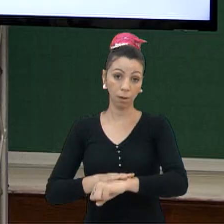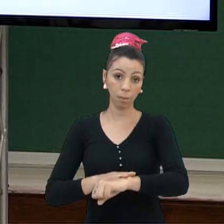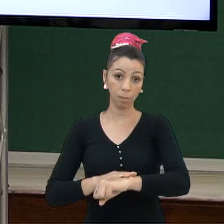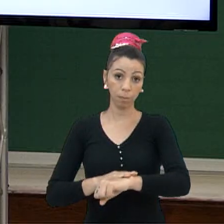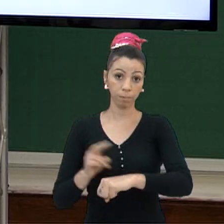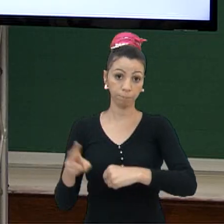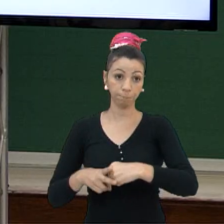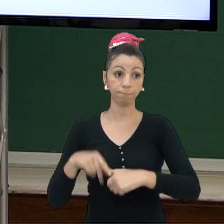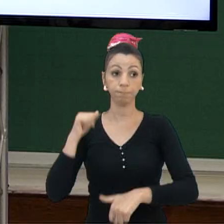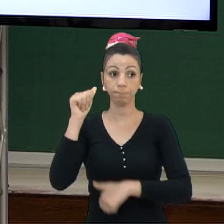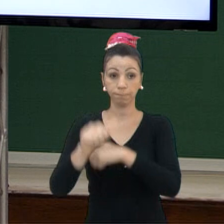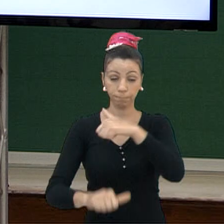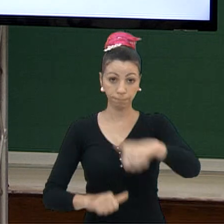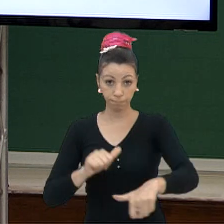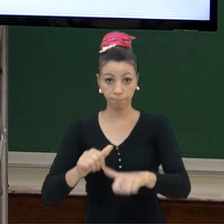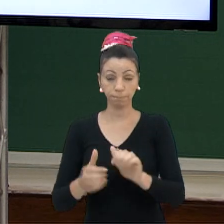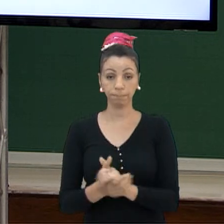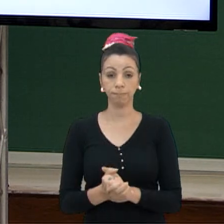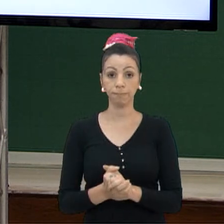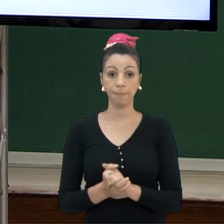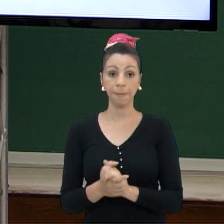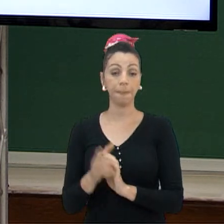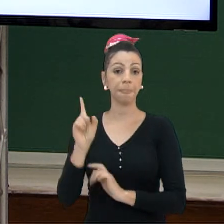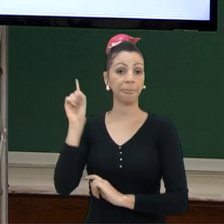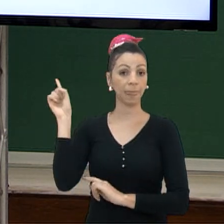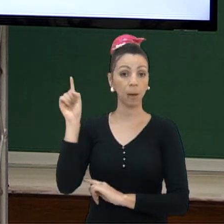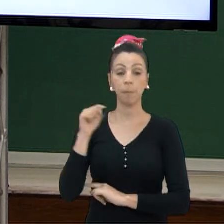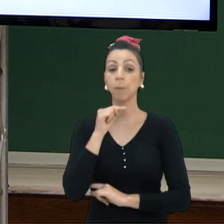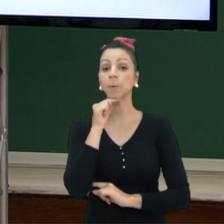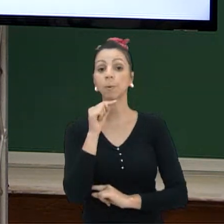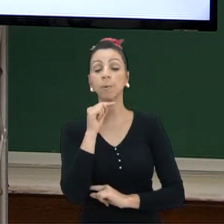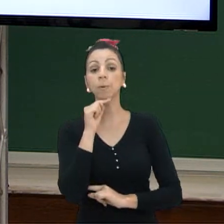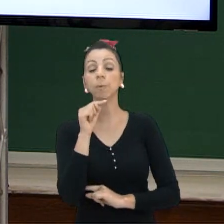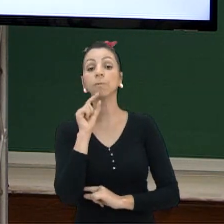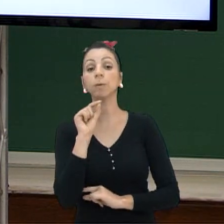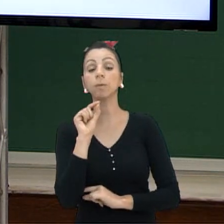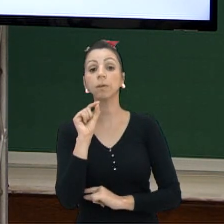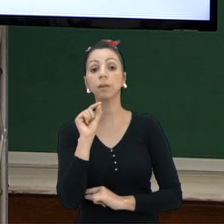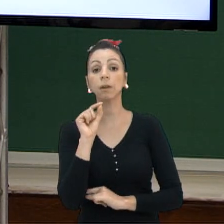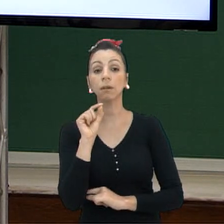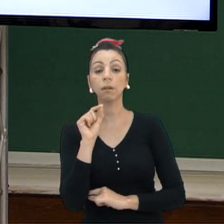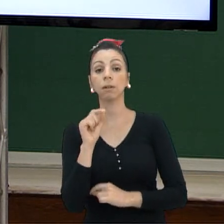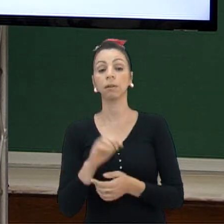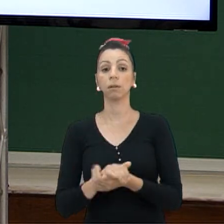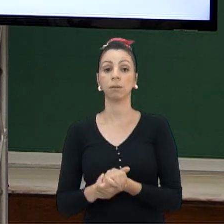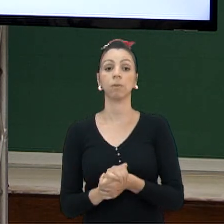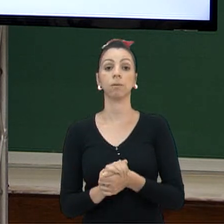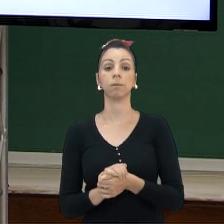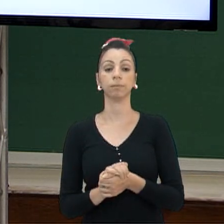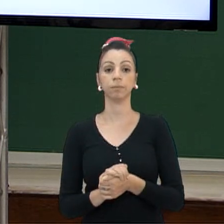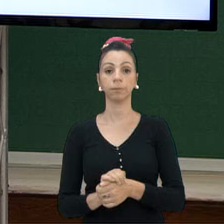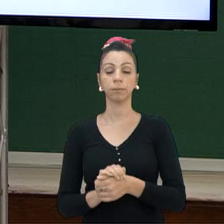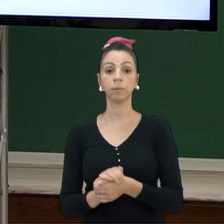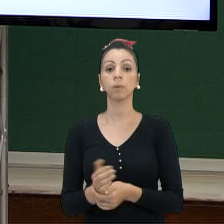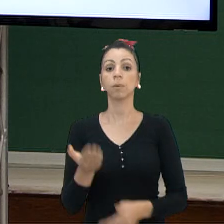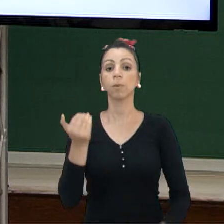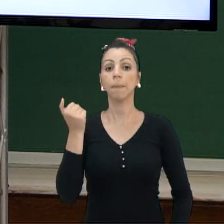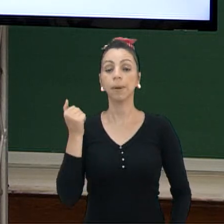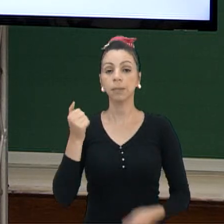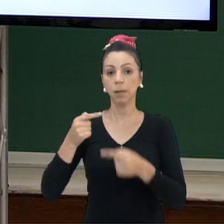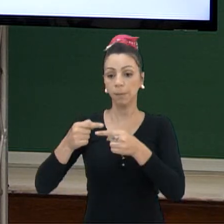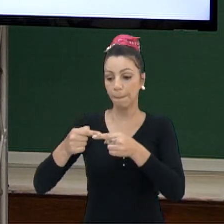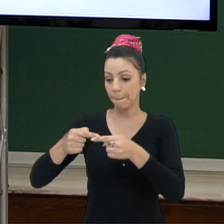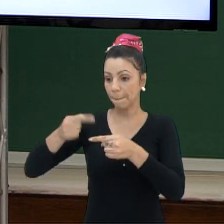O subjuntivo no pretérito imperfeito, sem que eu voltasse para lá,